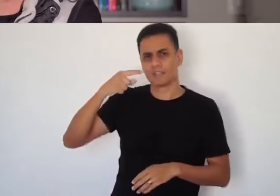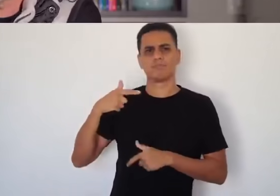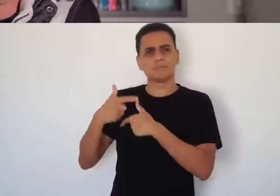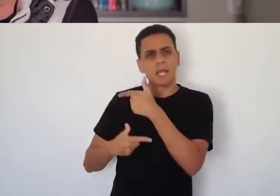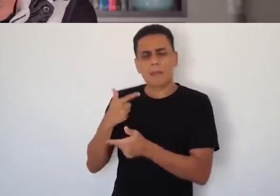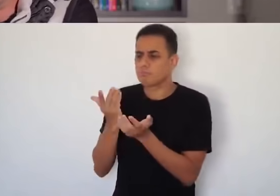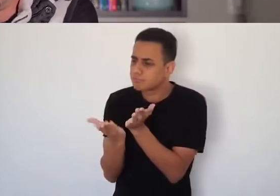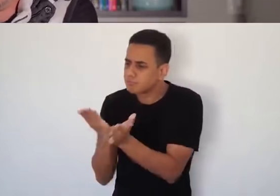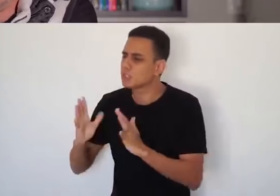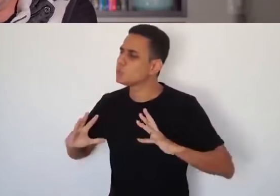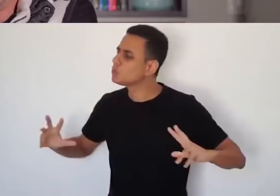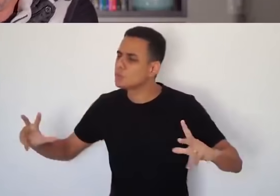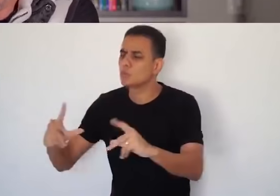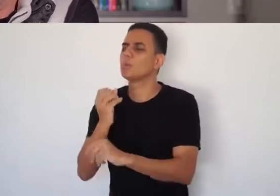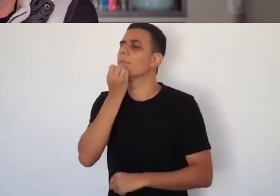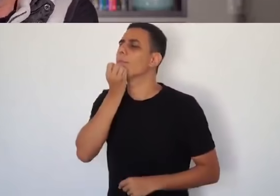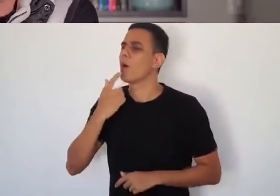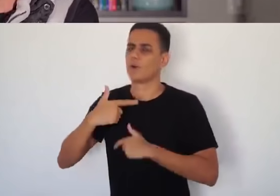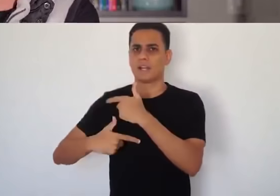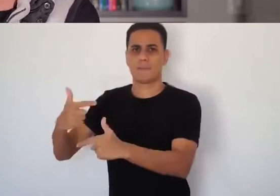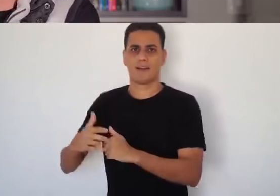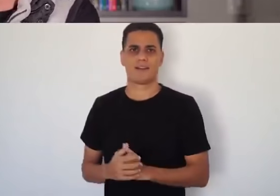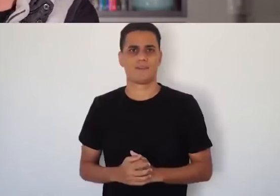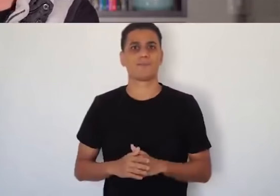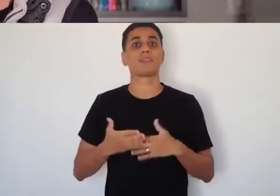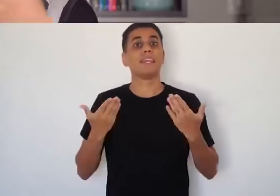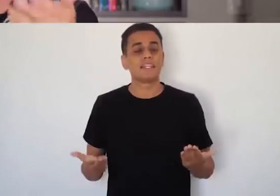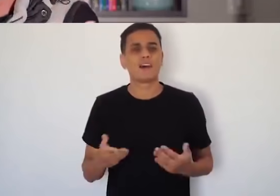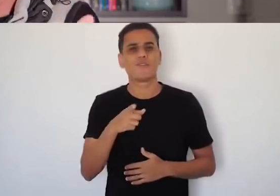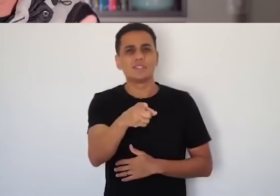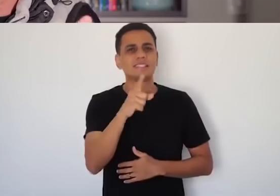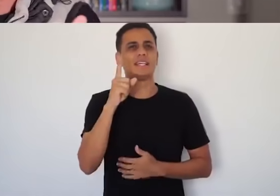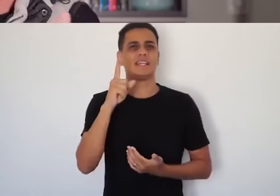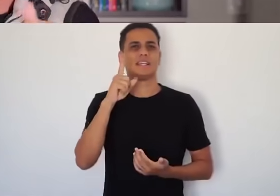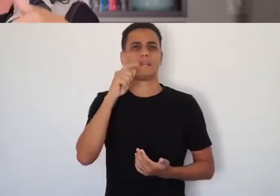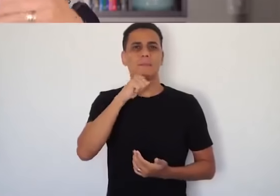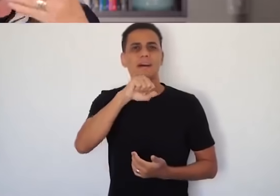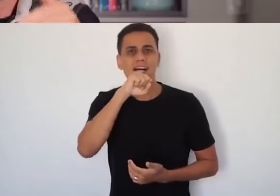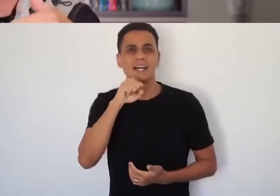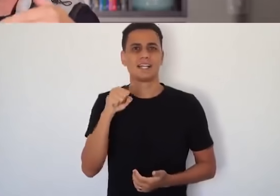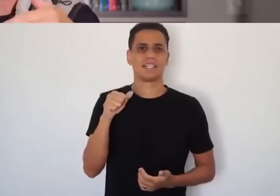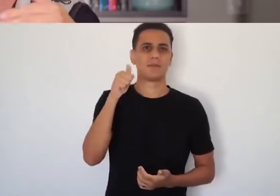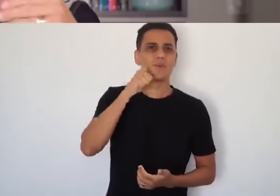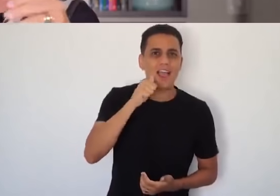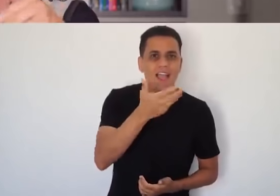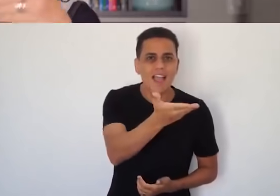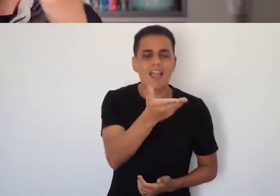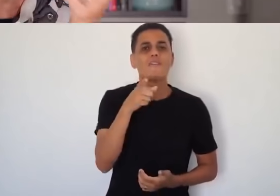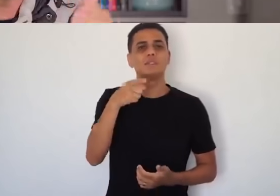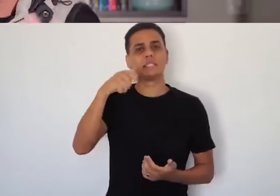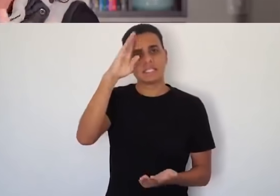viúvas mais jovens aqui, é muito interessante, porque ele fala para as viúvas mais jovens se casarem novamente, para que elas não vivam uma vida, de certa